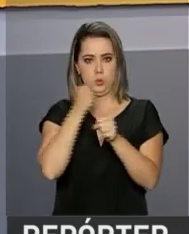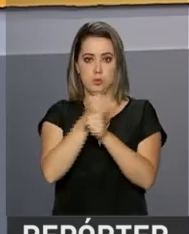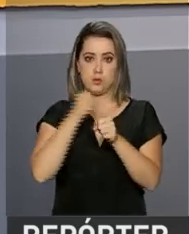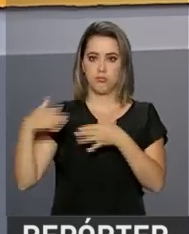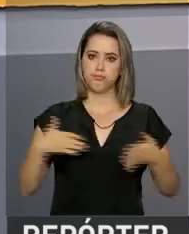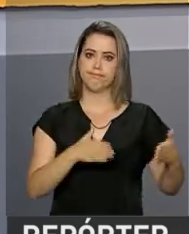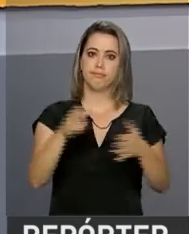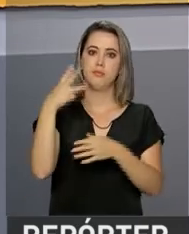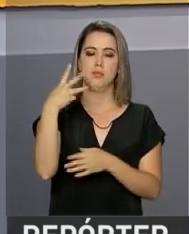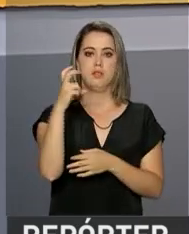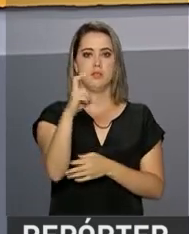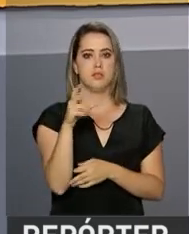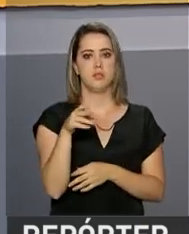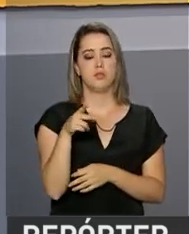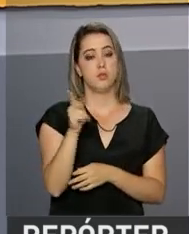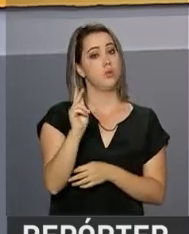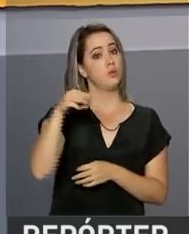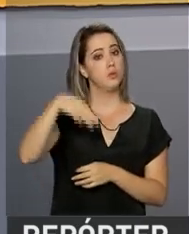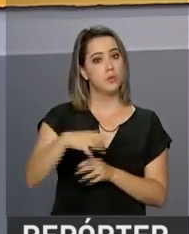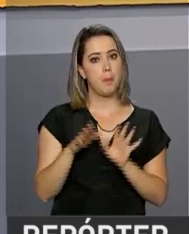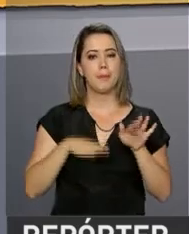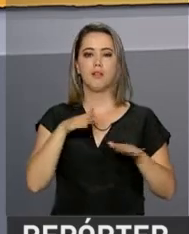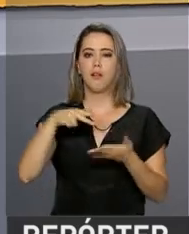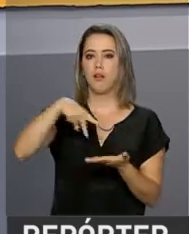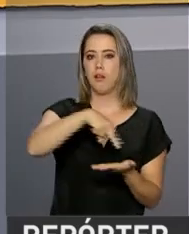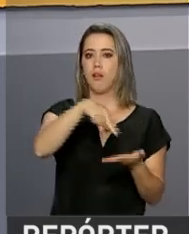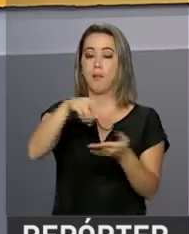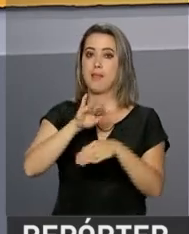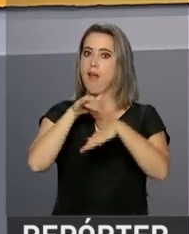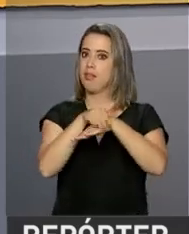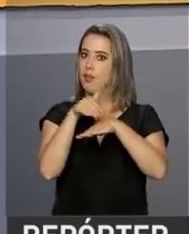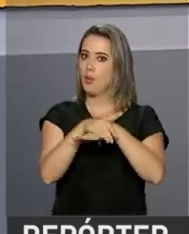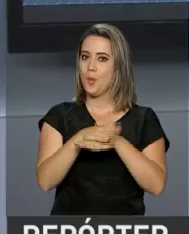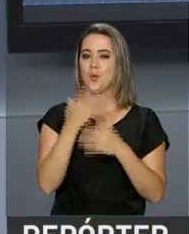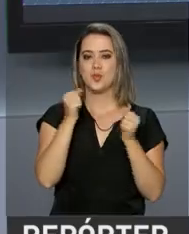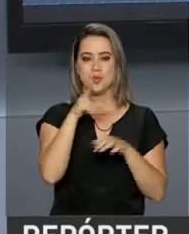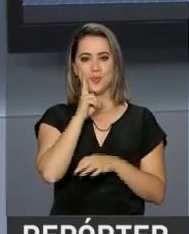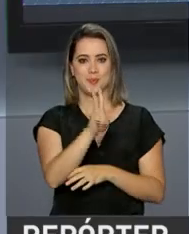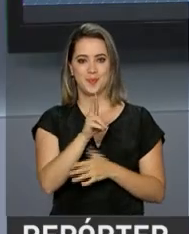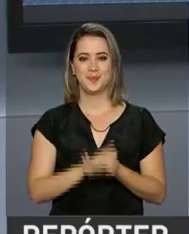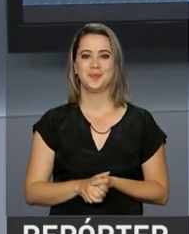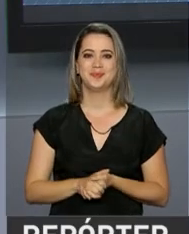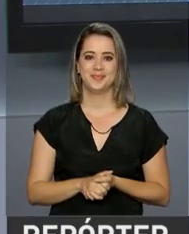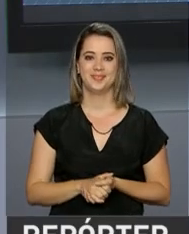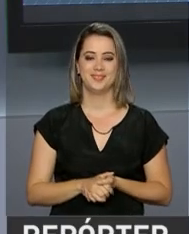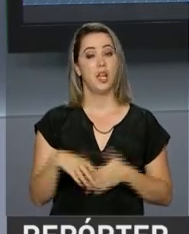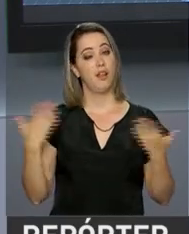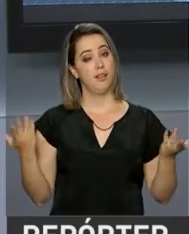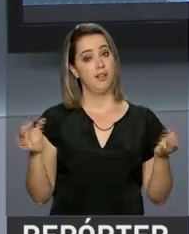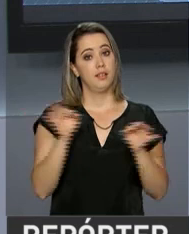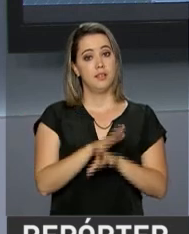de um percurso de 35 quilômetros para caminhada com pernoite. Vamos aguardar. Esta edição termina